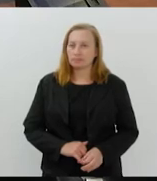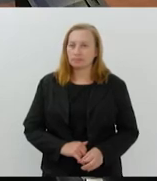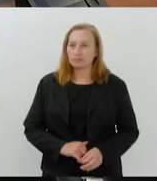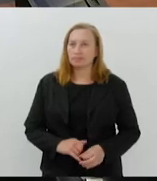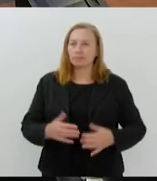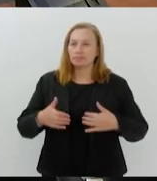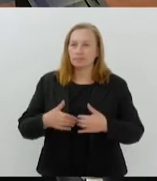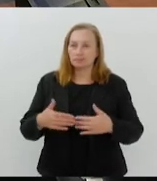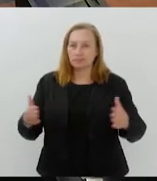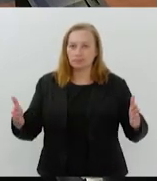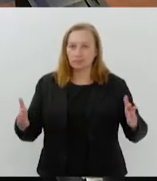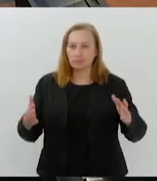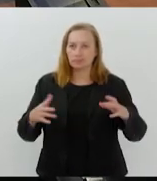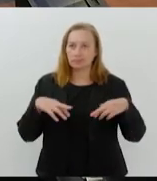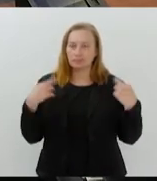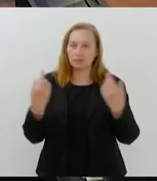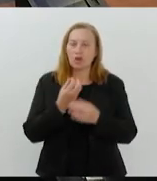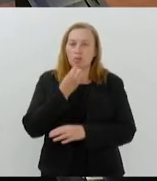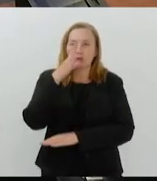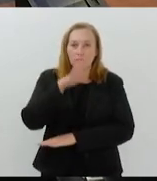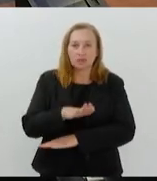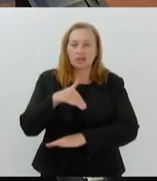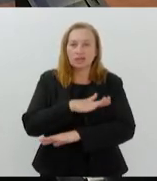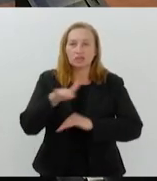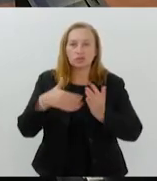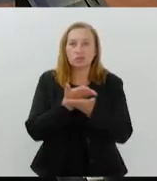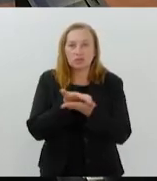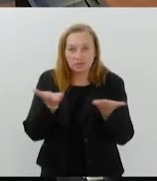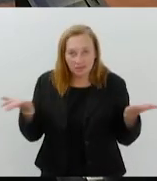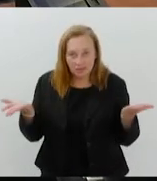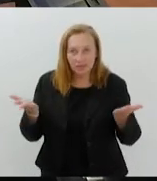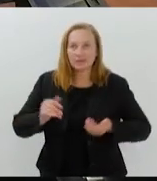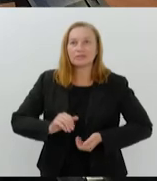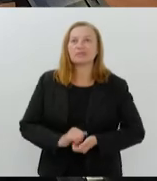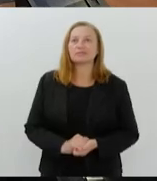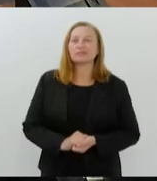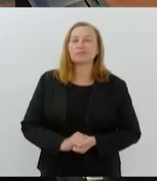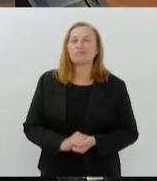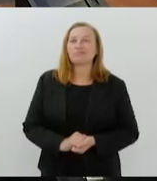Está reaberta a sessão. Boa tarde a todos e todas.